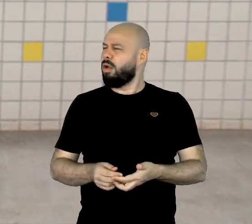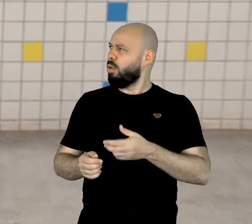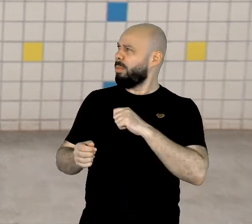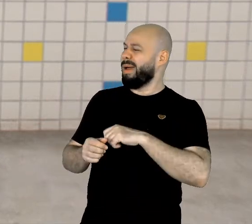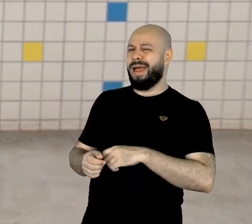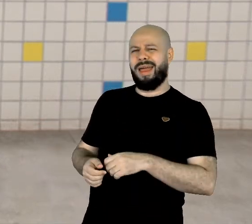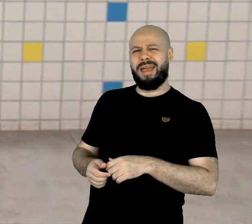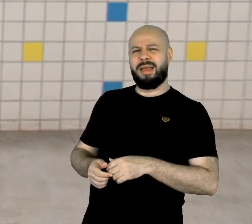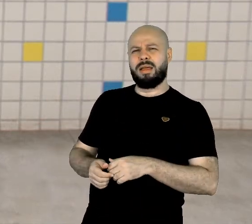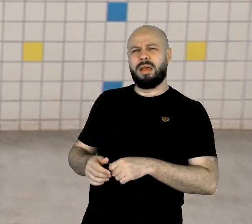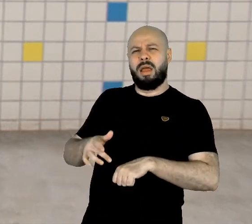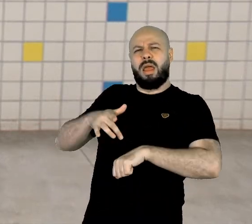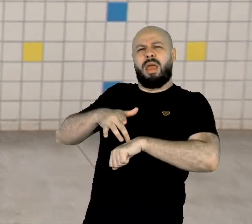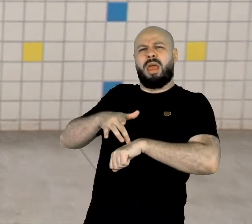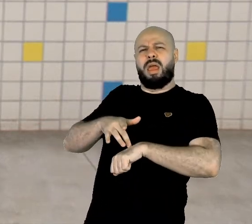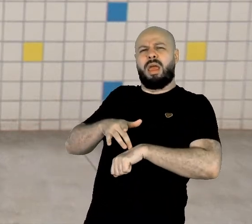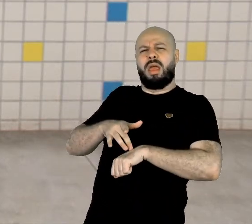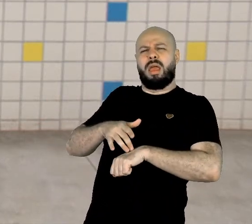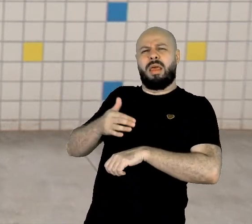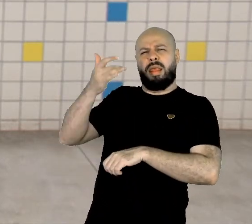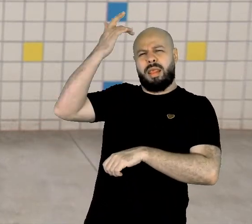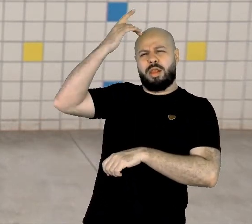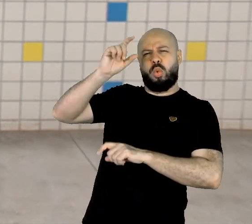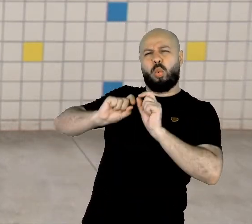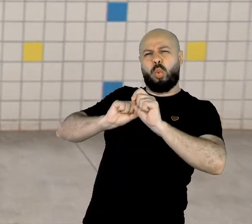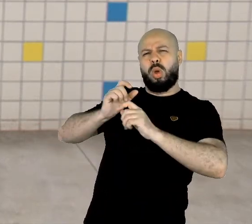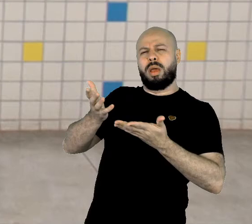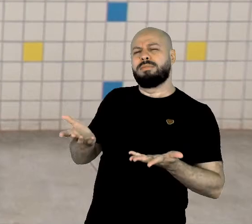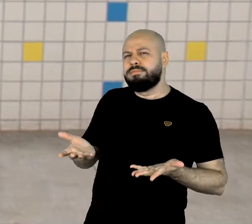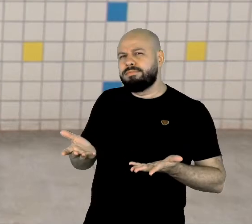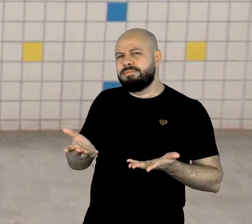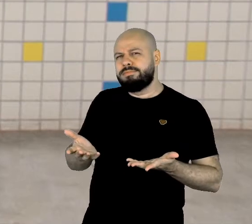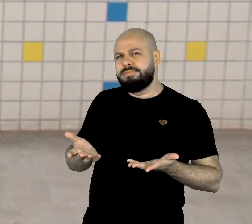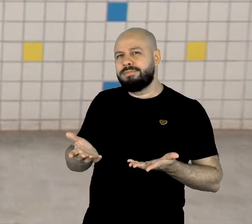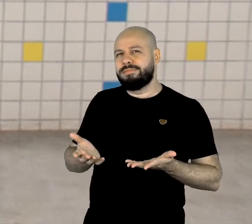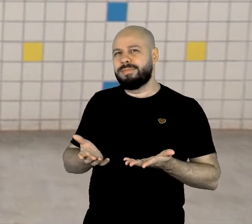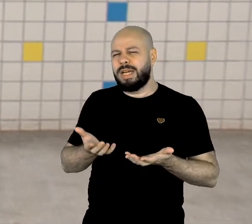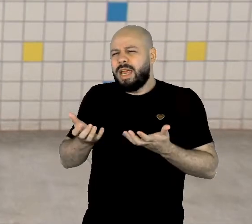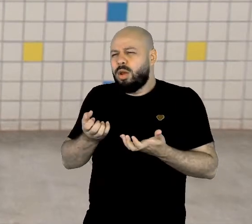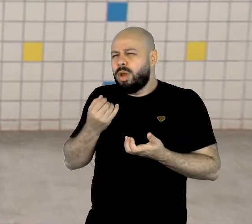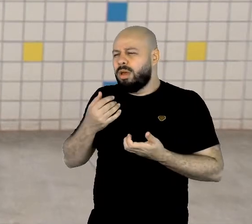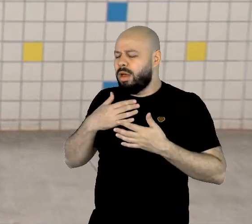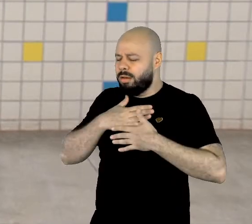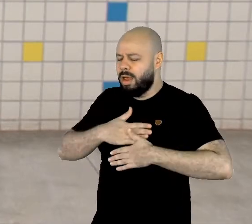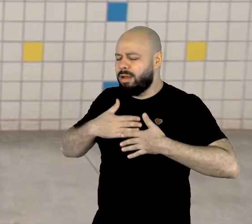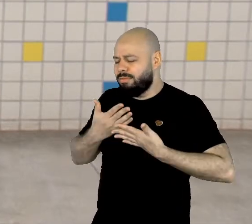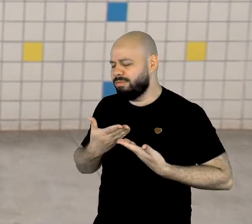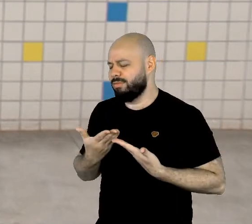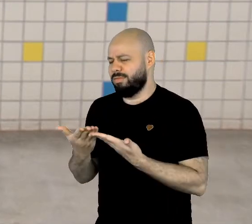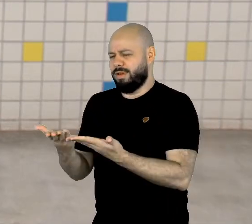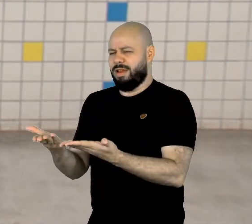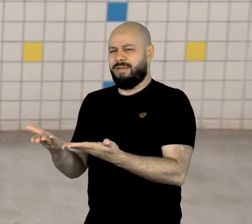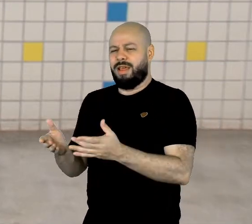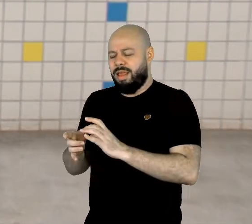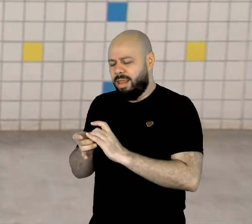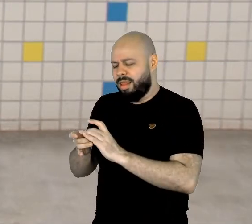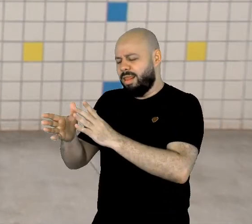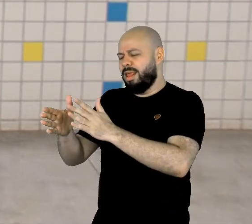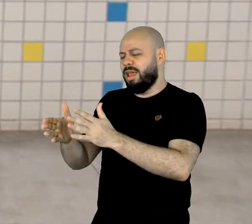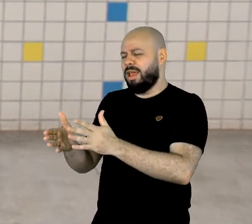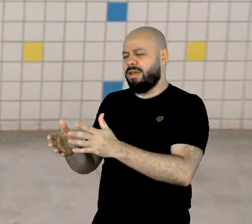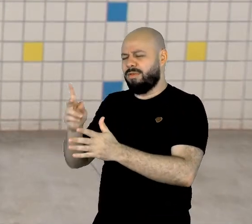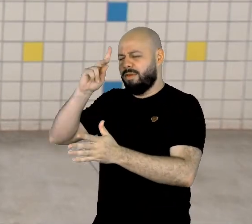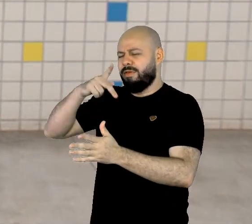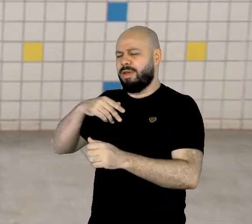disse isso? Agradar a esposa? Foi, né? Deixasse com que ela fizesse algo que ela gostasse, não é